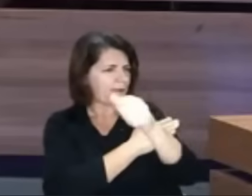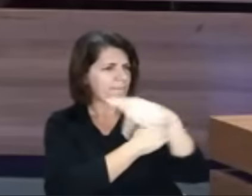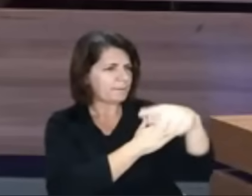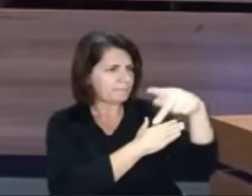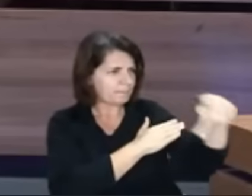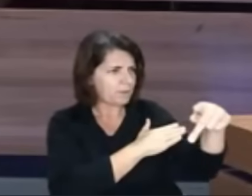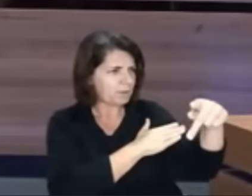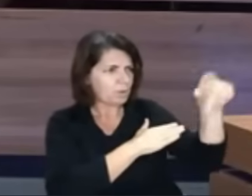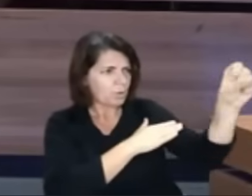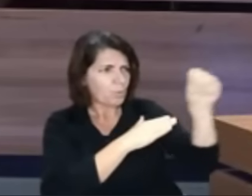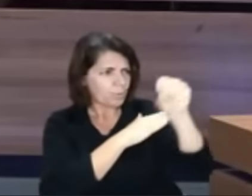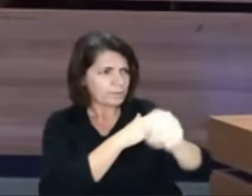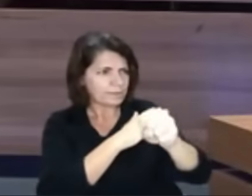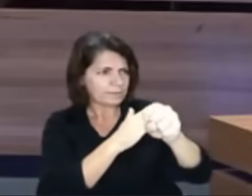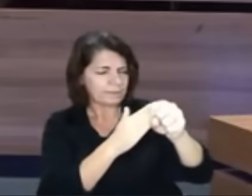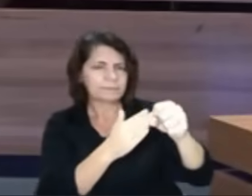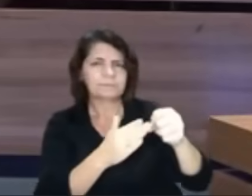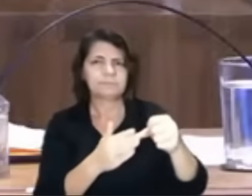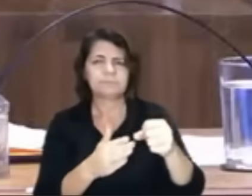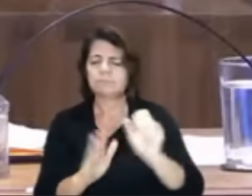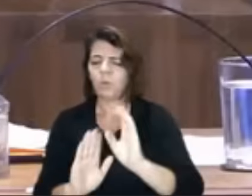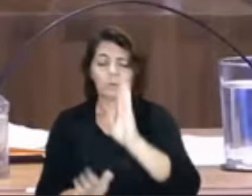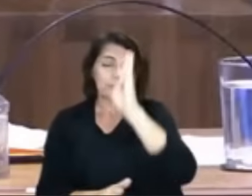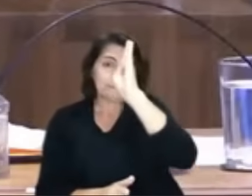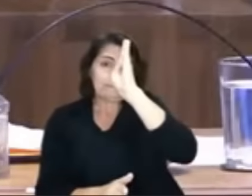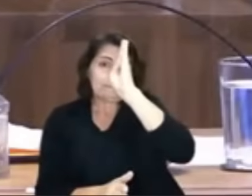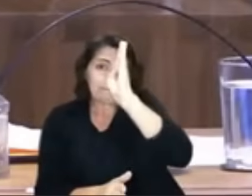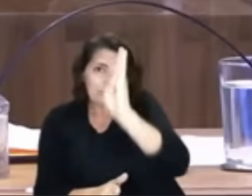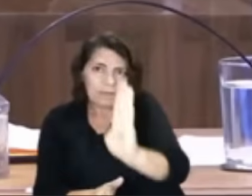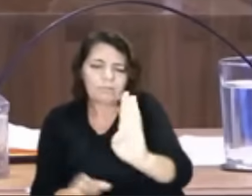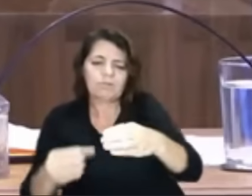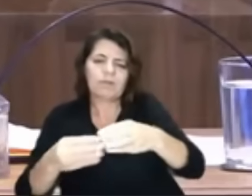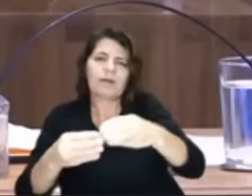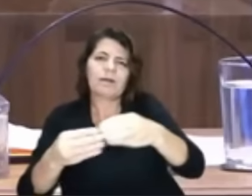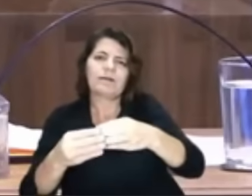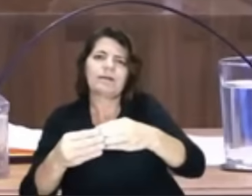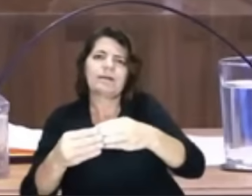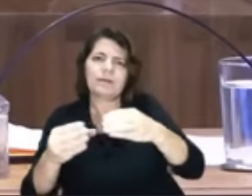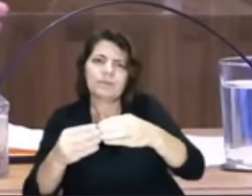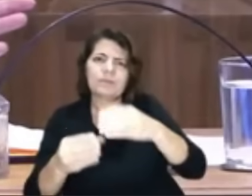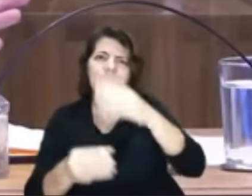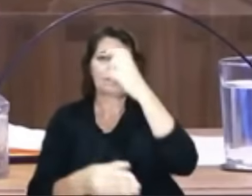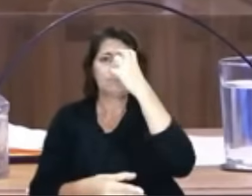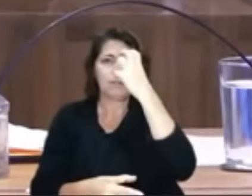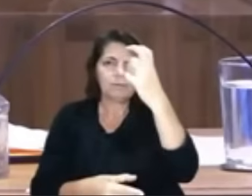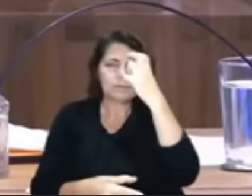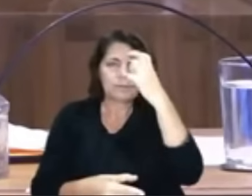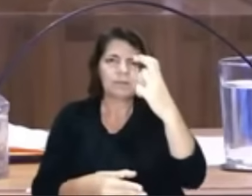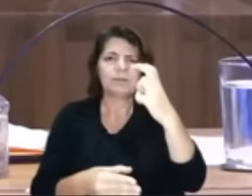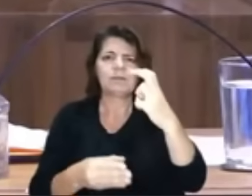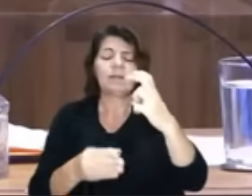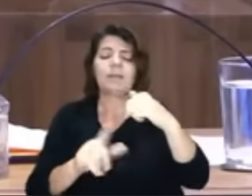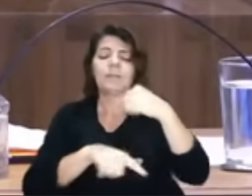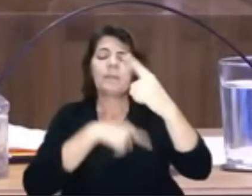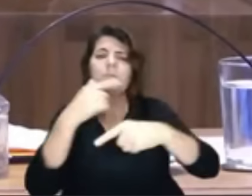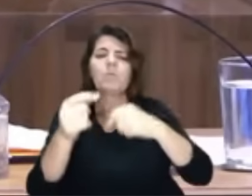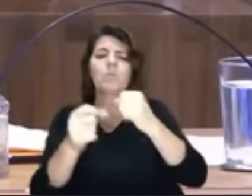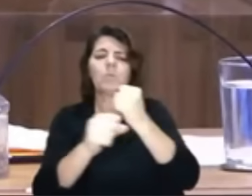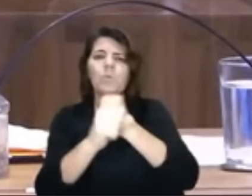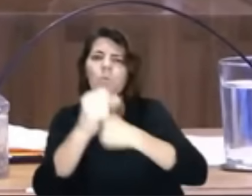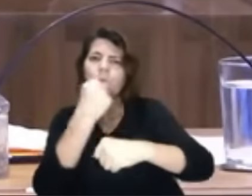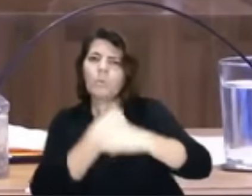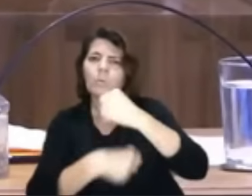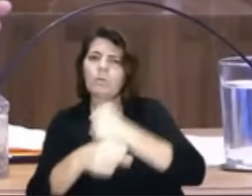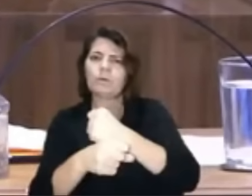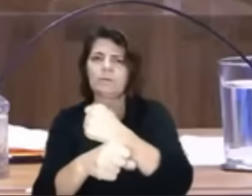uso do GSI não esse era direto da agência Brasileira de inteligência desenvolvido por eles que foi descontinuado o ano passado e eu não vou